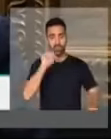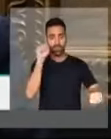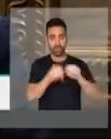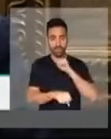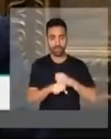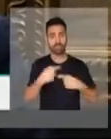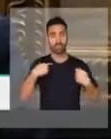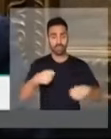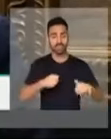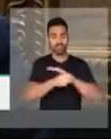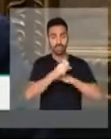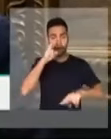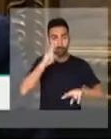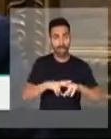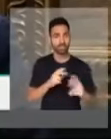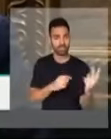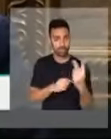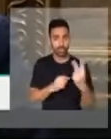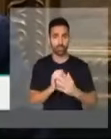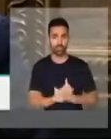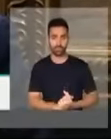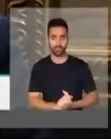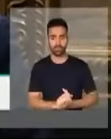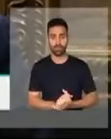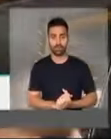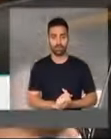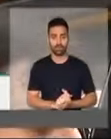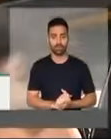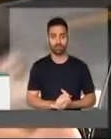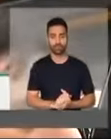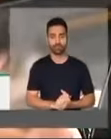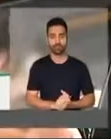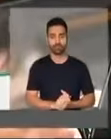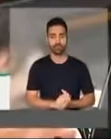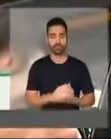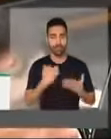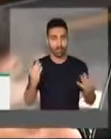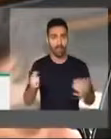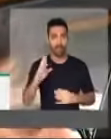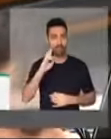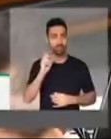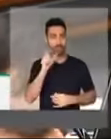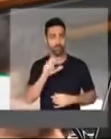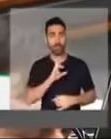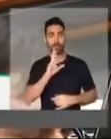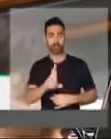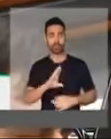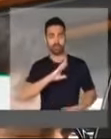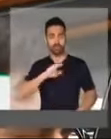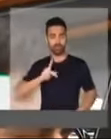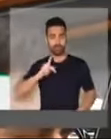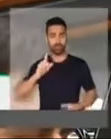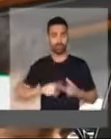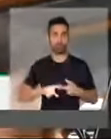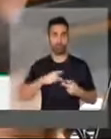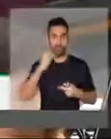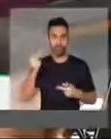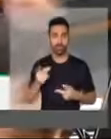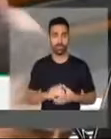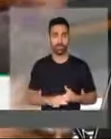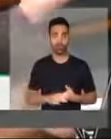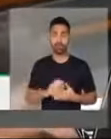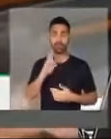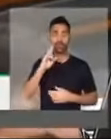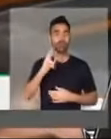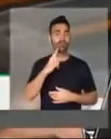assassinos e que deveriam estar presos. Fica difícil contestar essa afirmação depois da fala do representante do Ministério Público da União. O